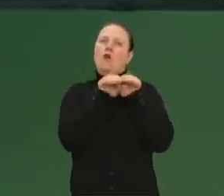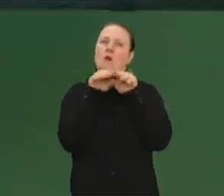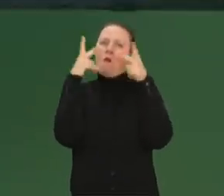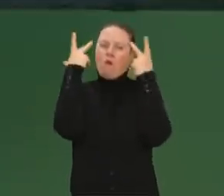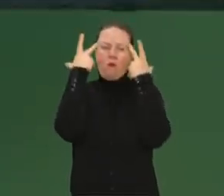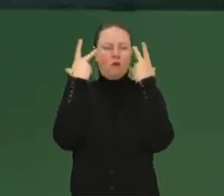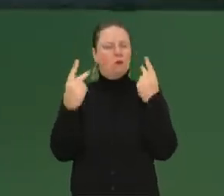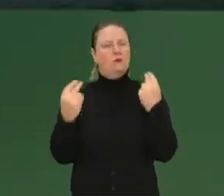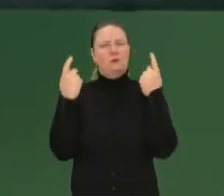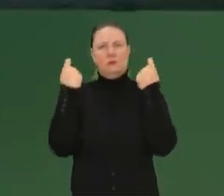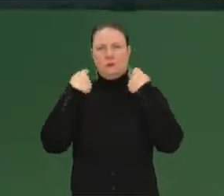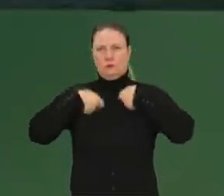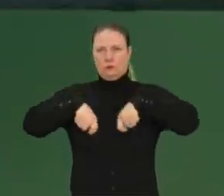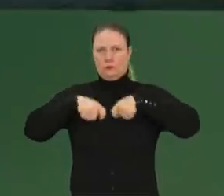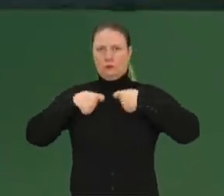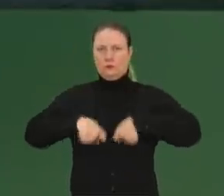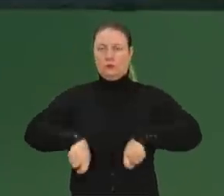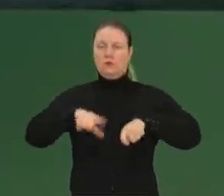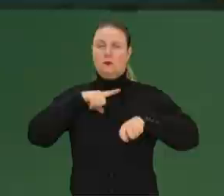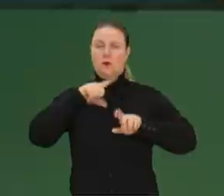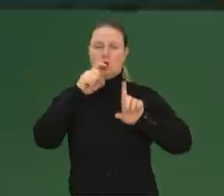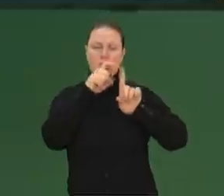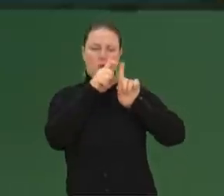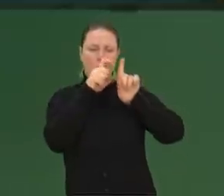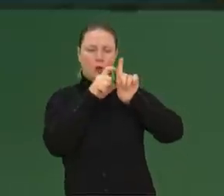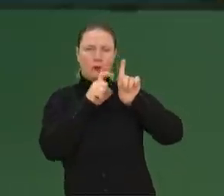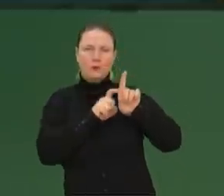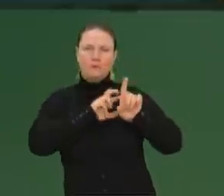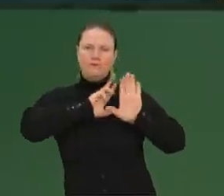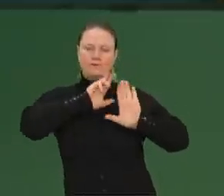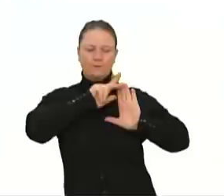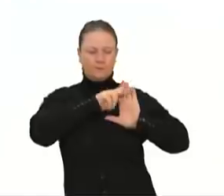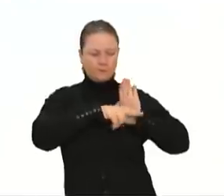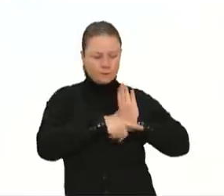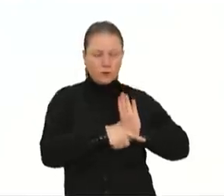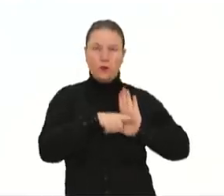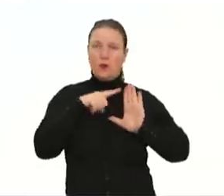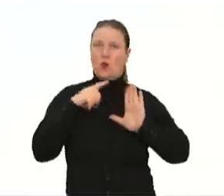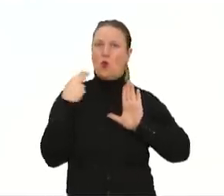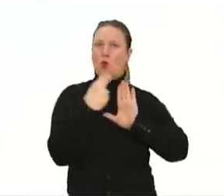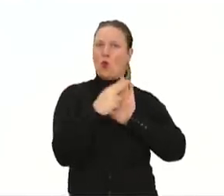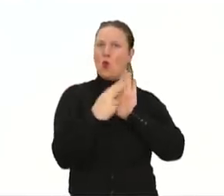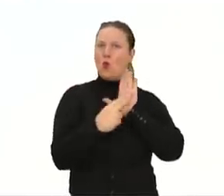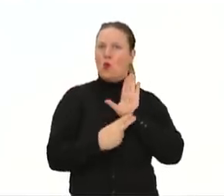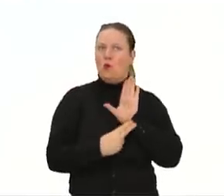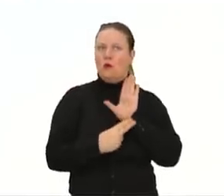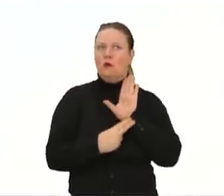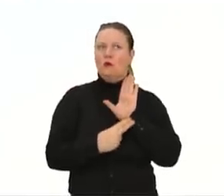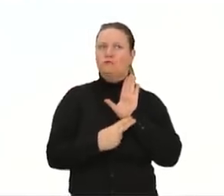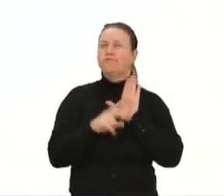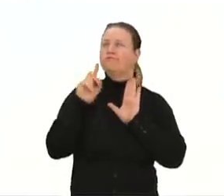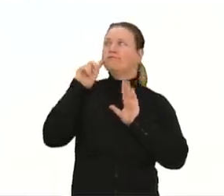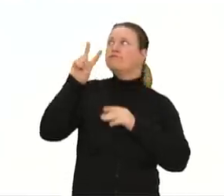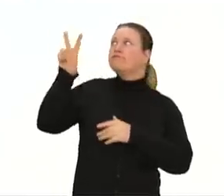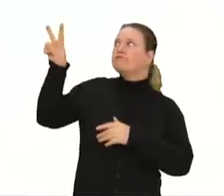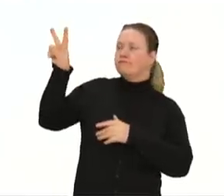referência, tá? Existem vários tipos, ó, aqui temos a imagem com os nomes de alguns deles,